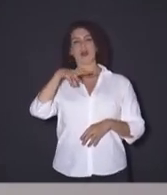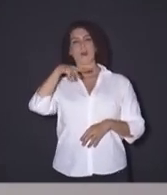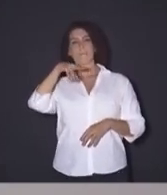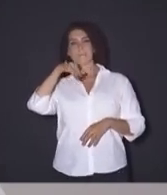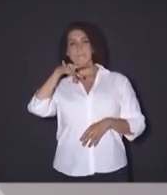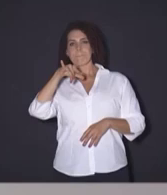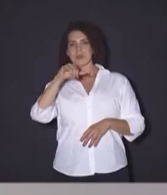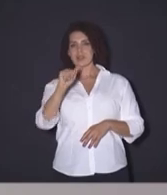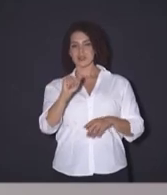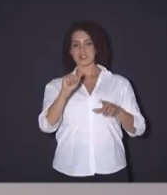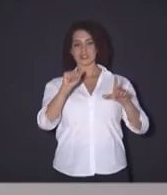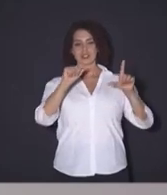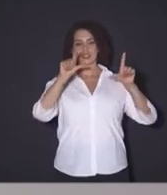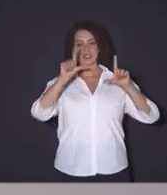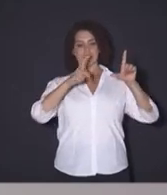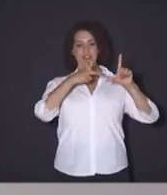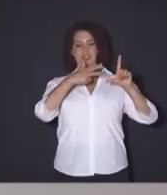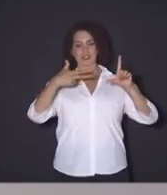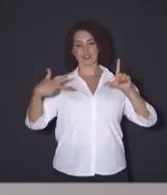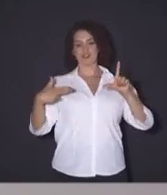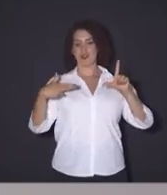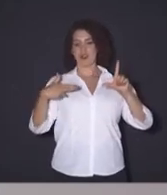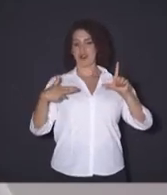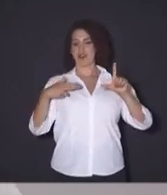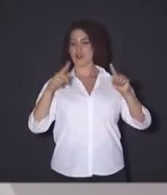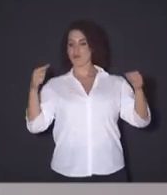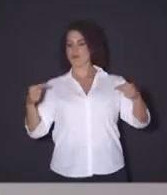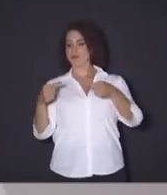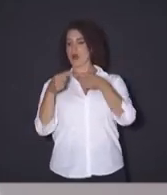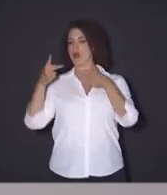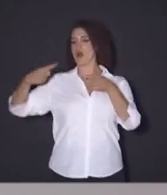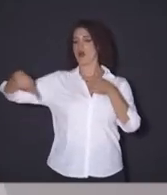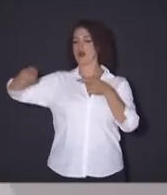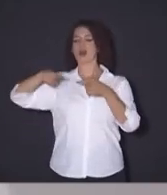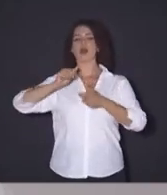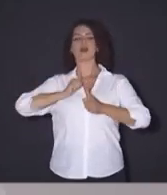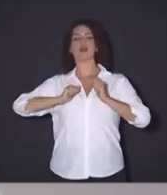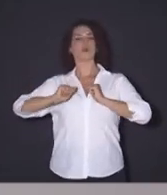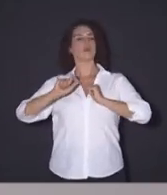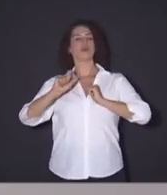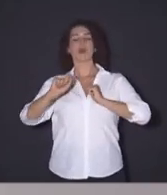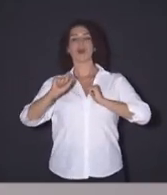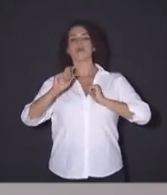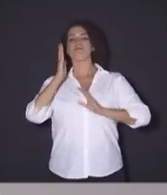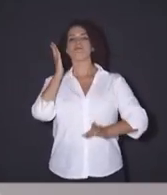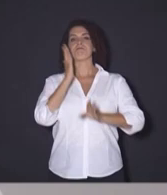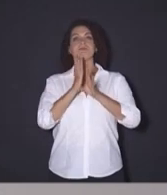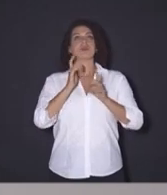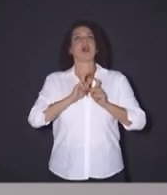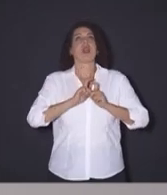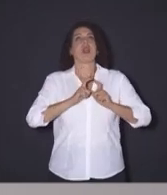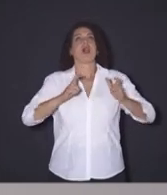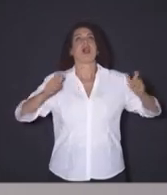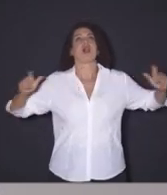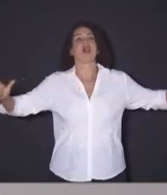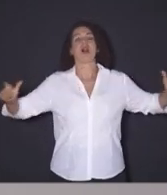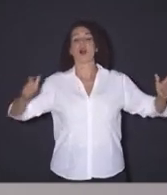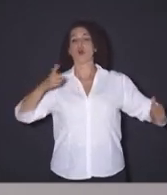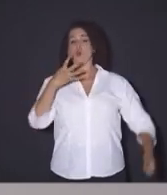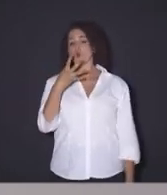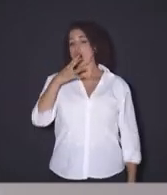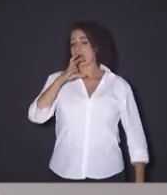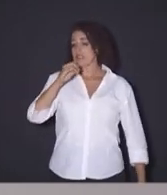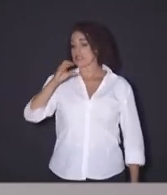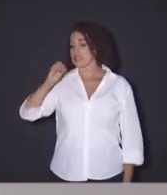ea gente chegou para uma enormidade a gente tem na bahia eu poderia dizer mais de 400 já